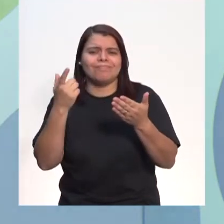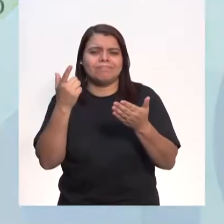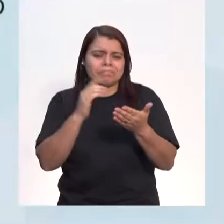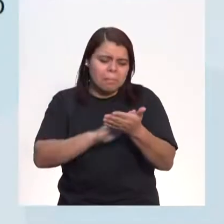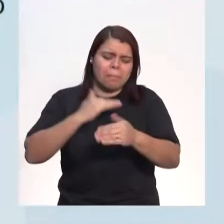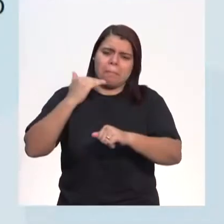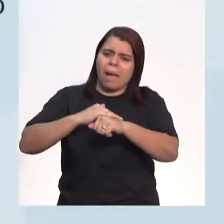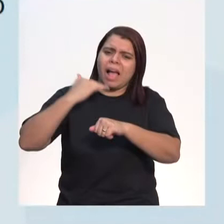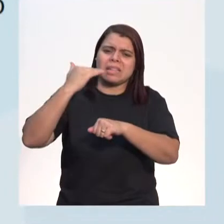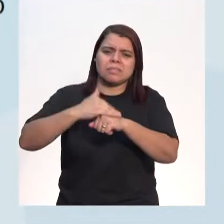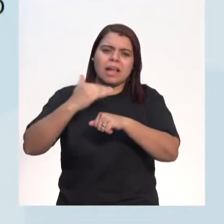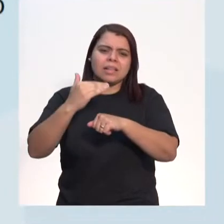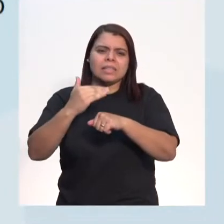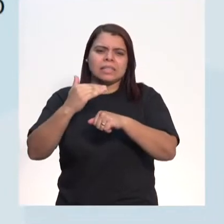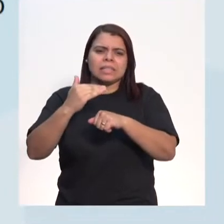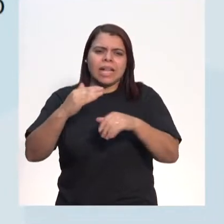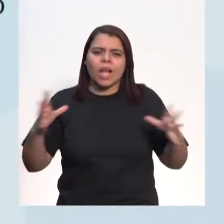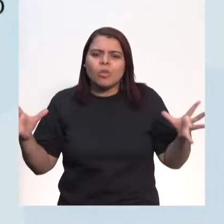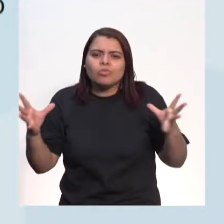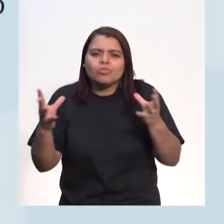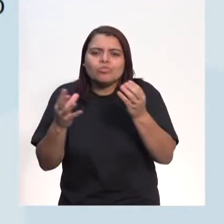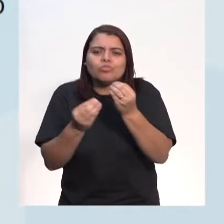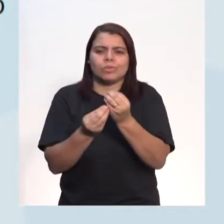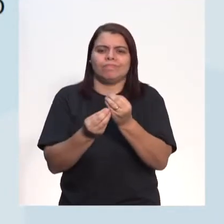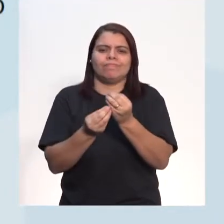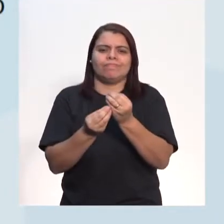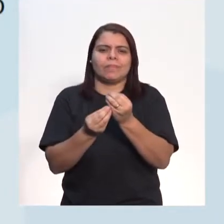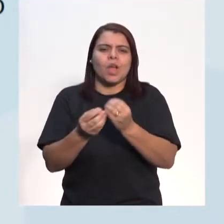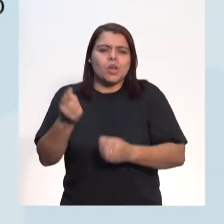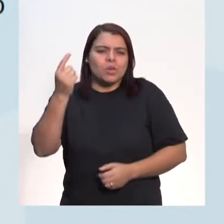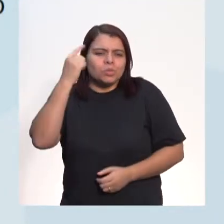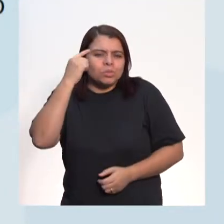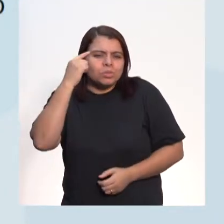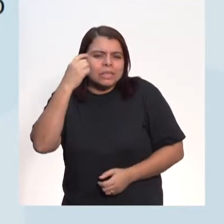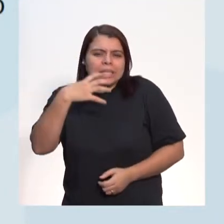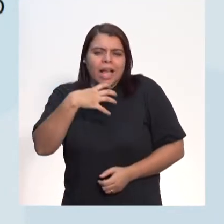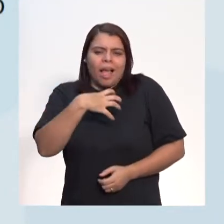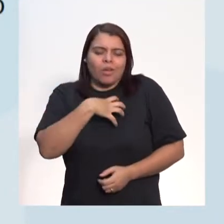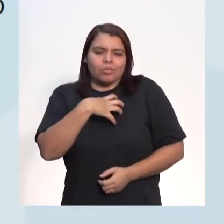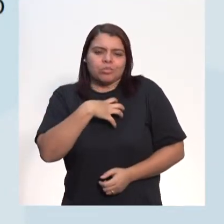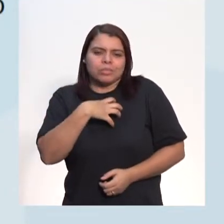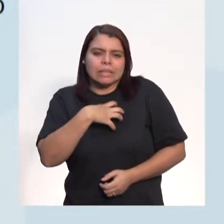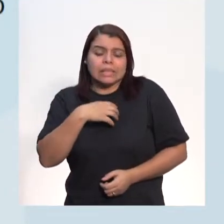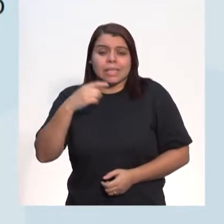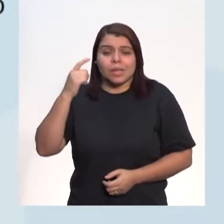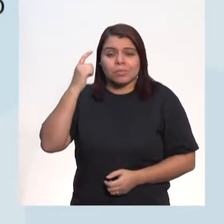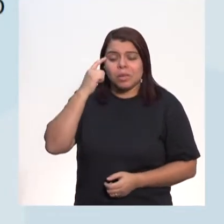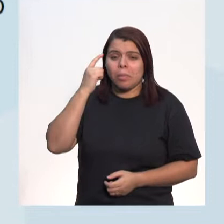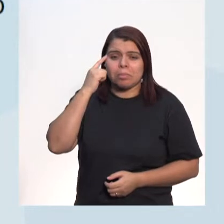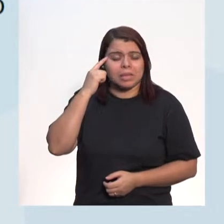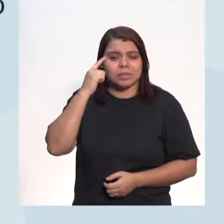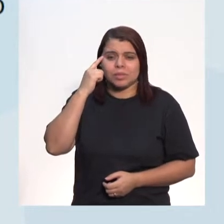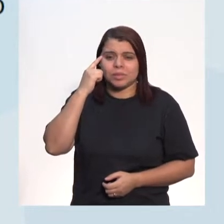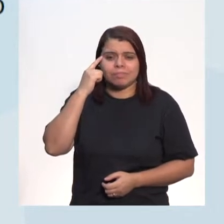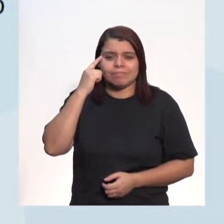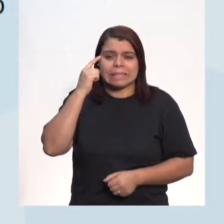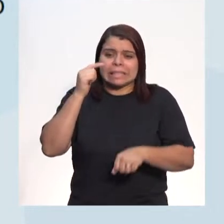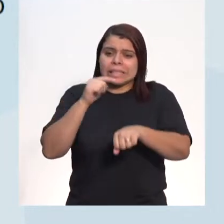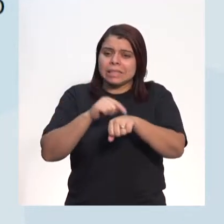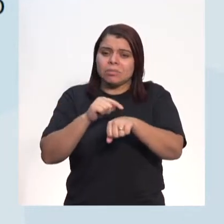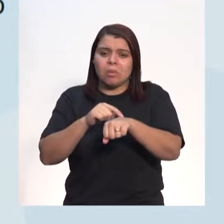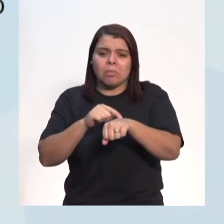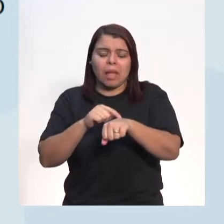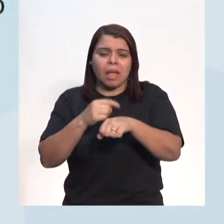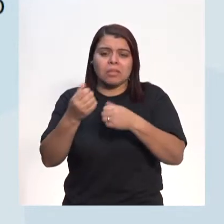coloquei realmente aquilo que eu estava sentindo, né? Que eu penso, o que eu venho pensando sobre o momento, o que a gente